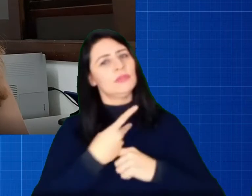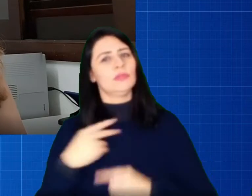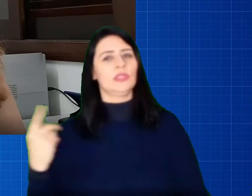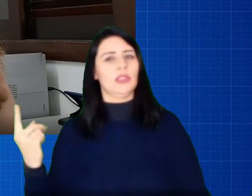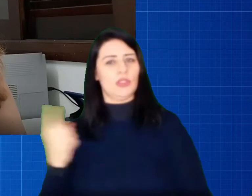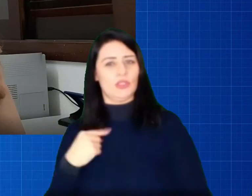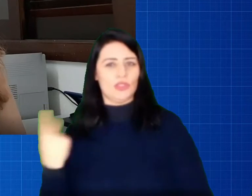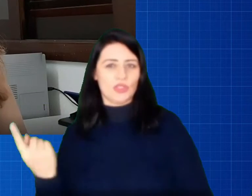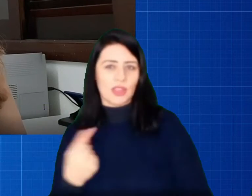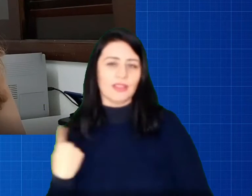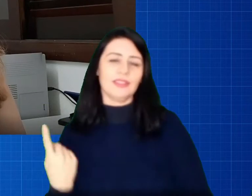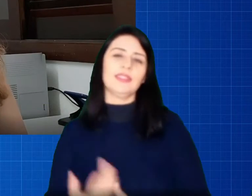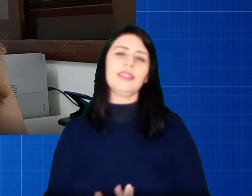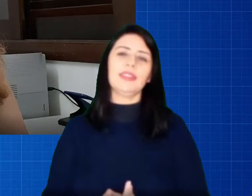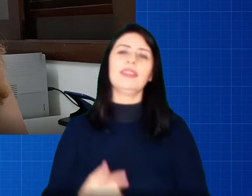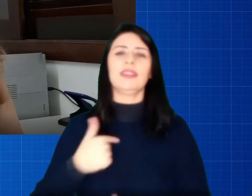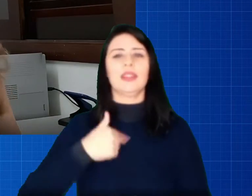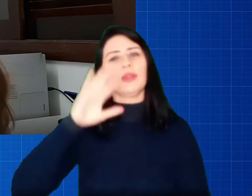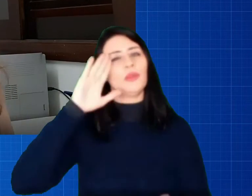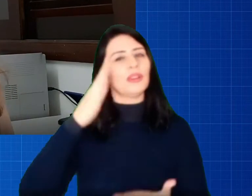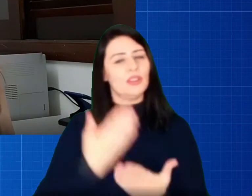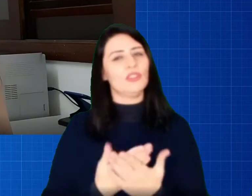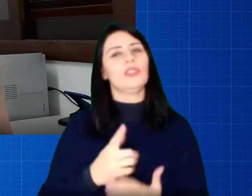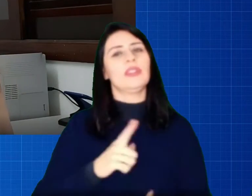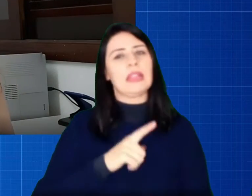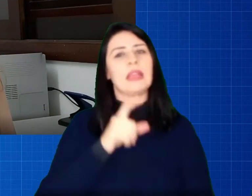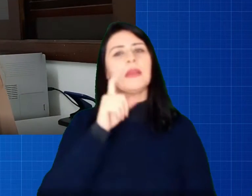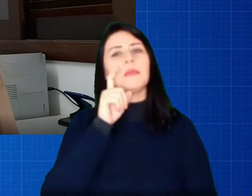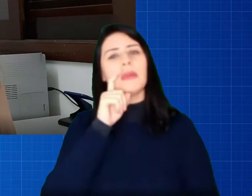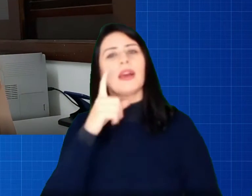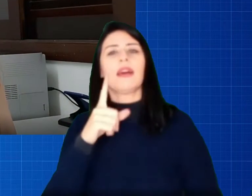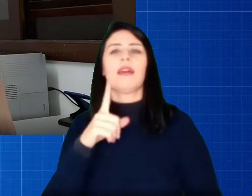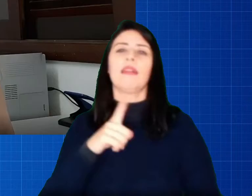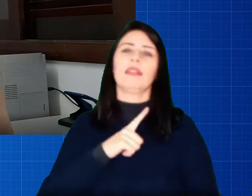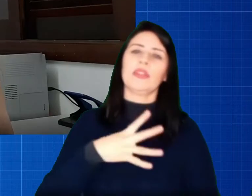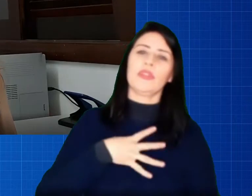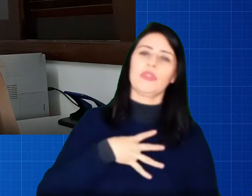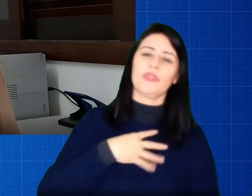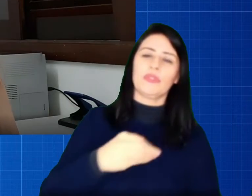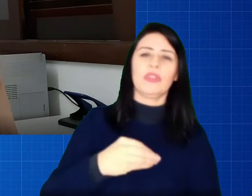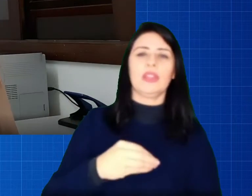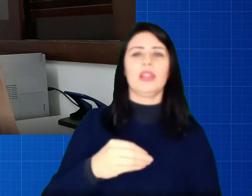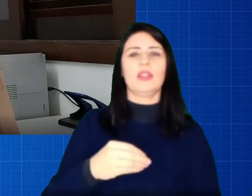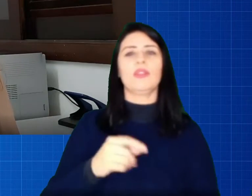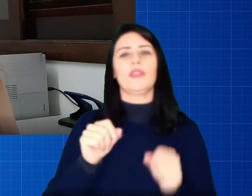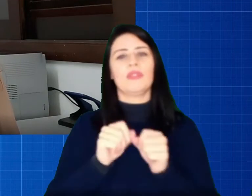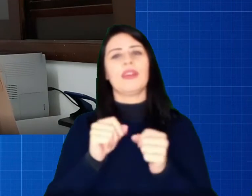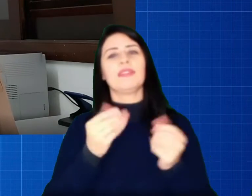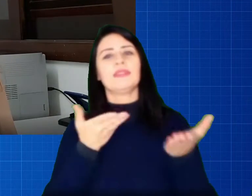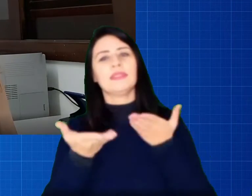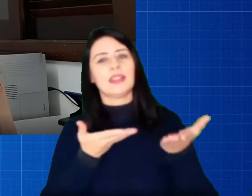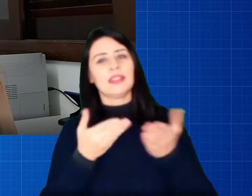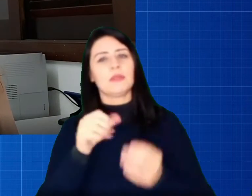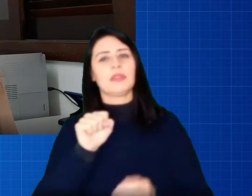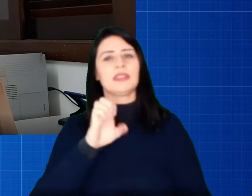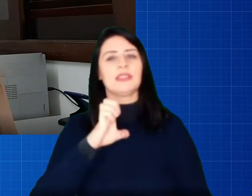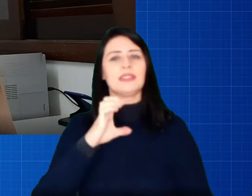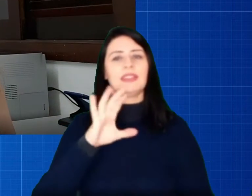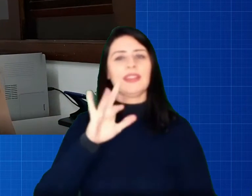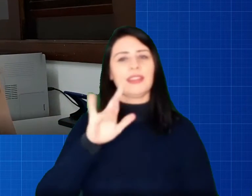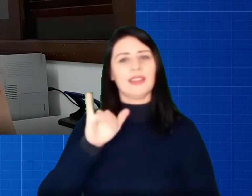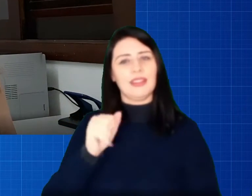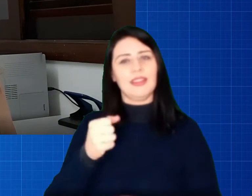gente procura para pedir ajuda. Então, procurem a gente, né? Acredito que vai ter pais que os